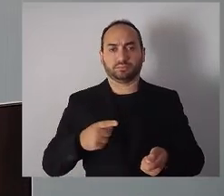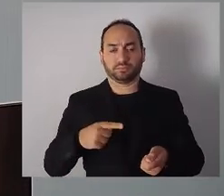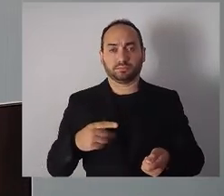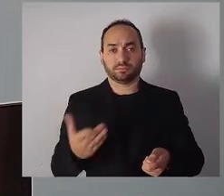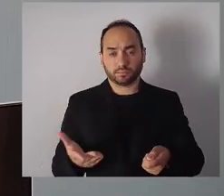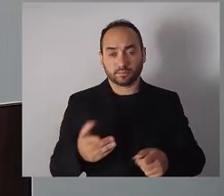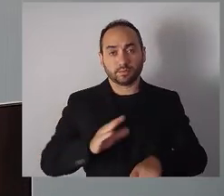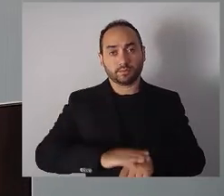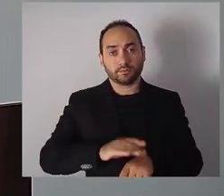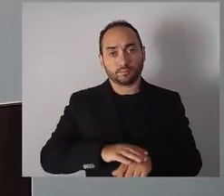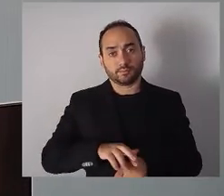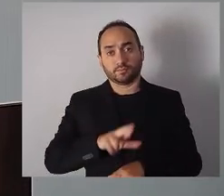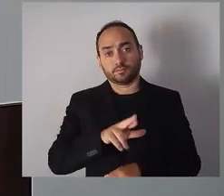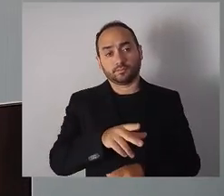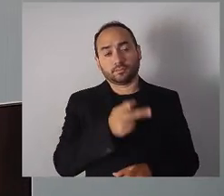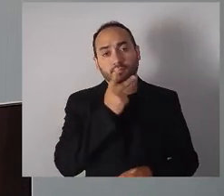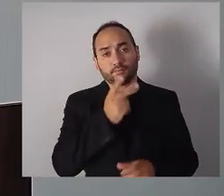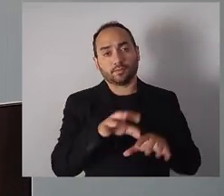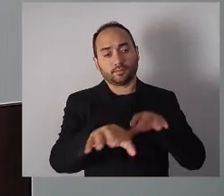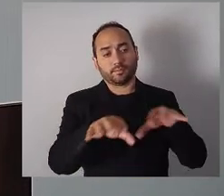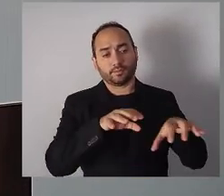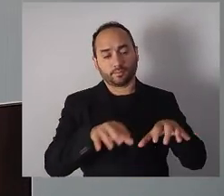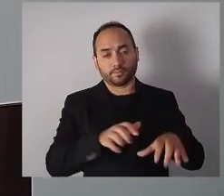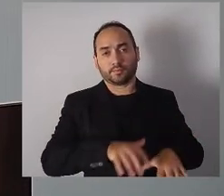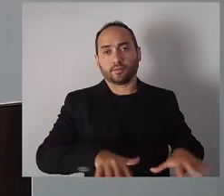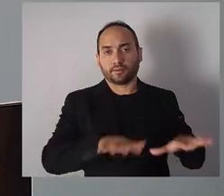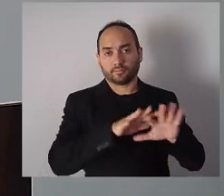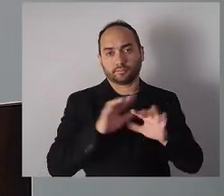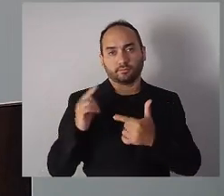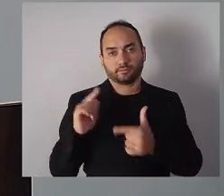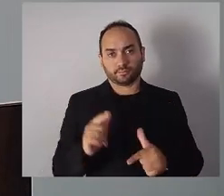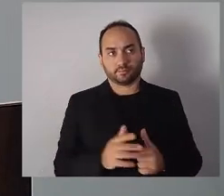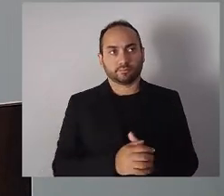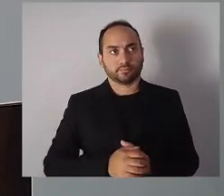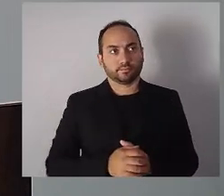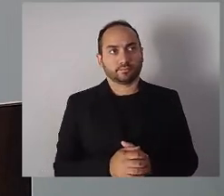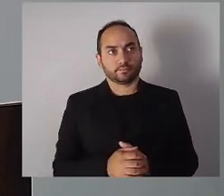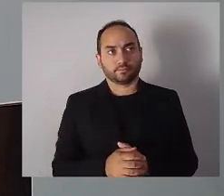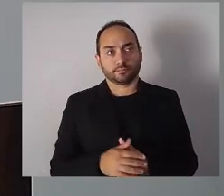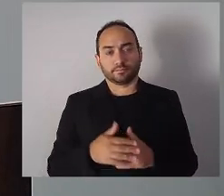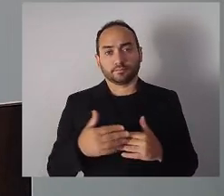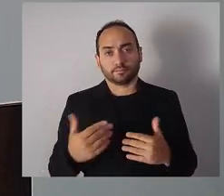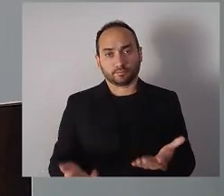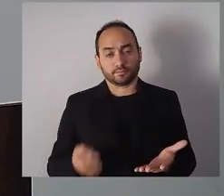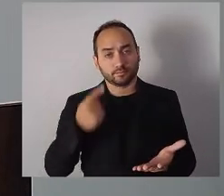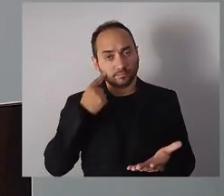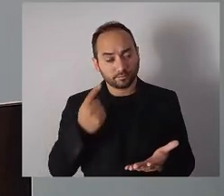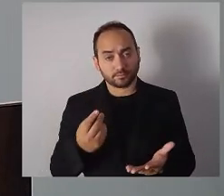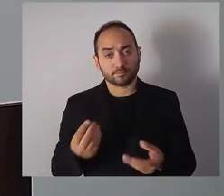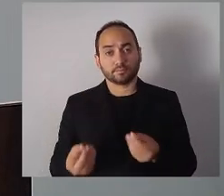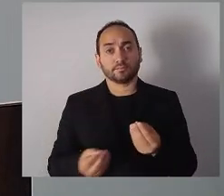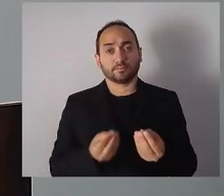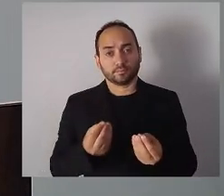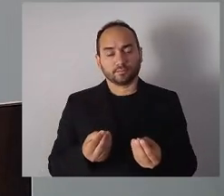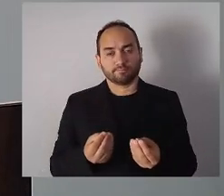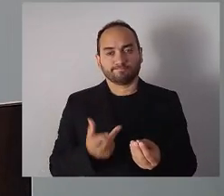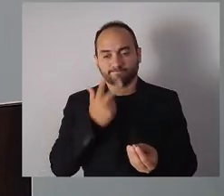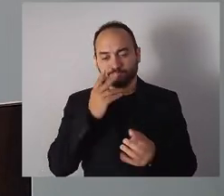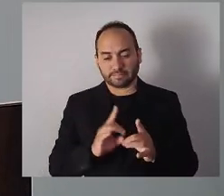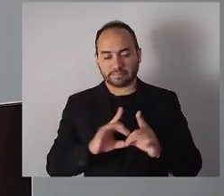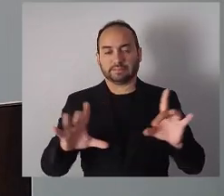por parte dos partidos na esfera nacional, ferindo, portanto, os princípios